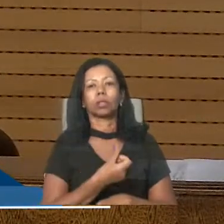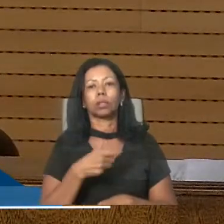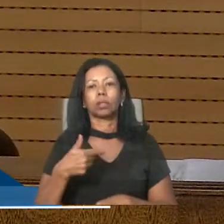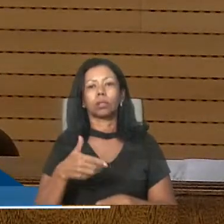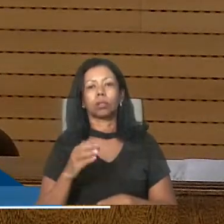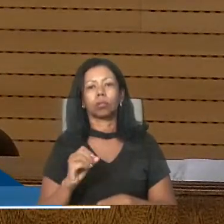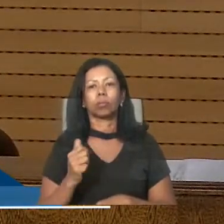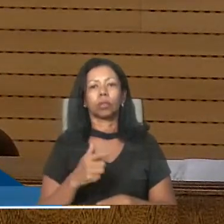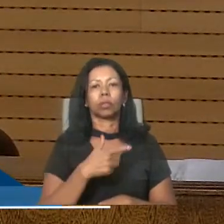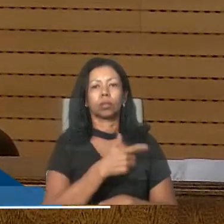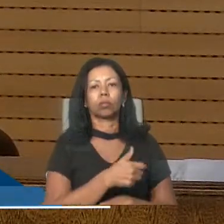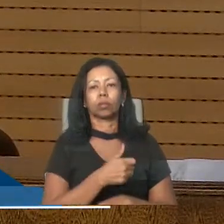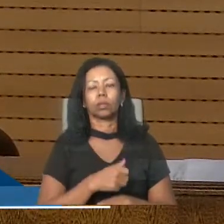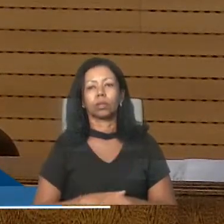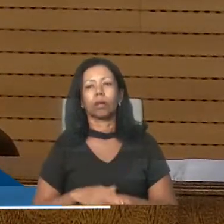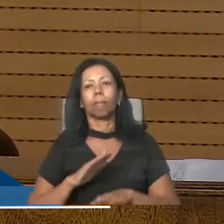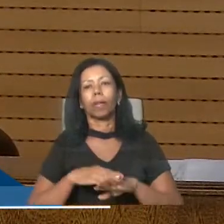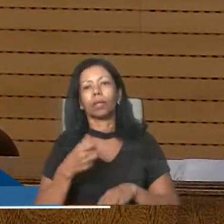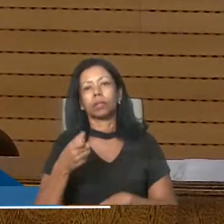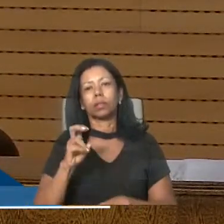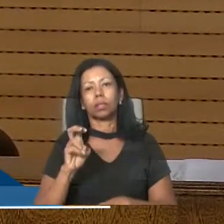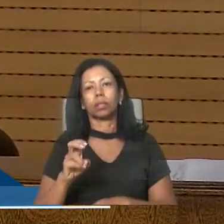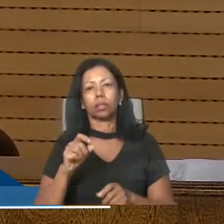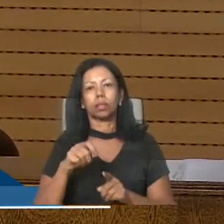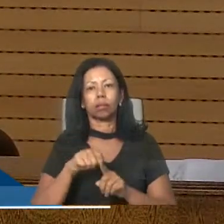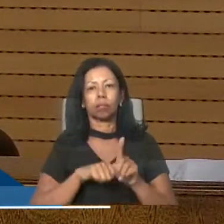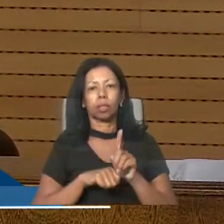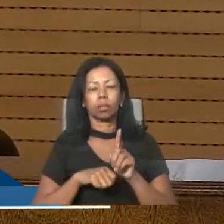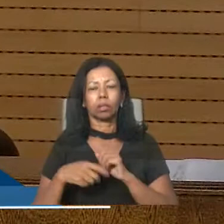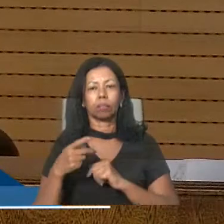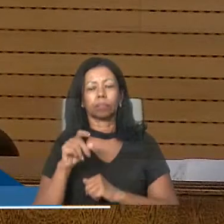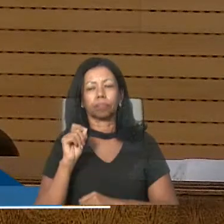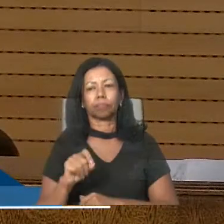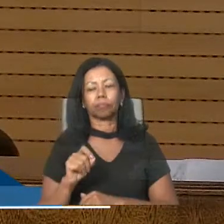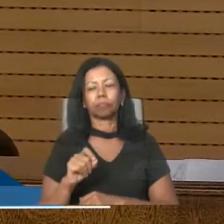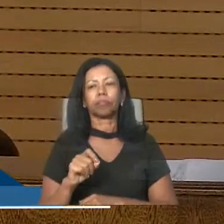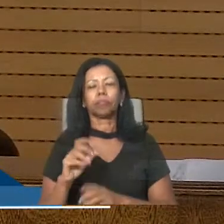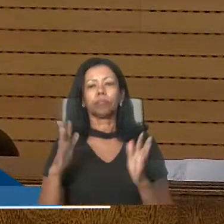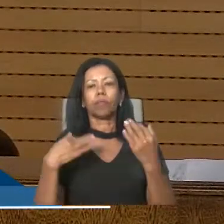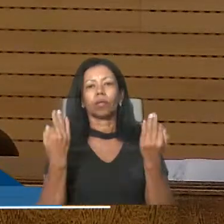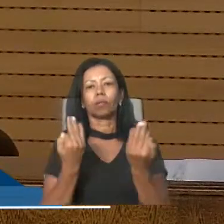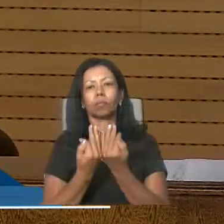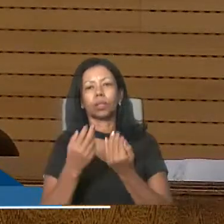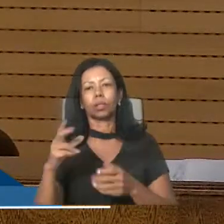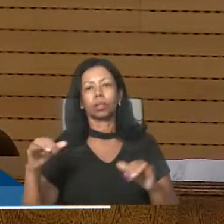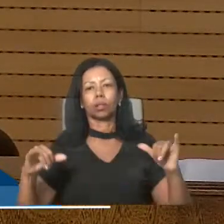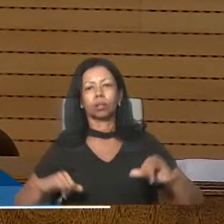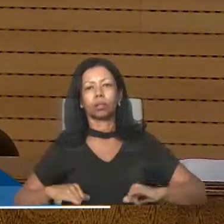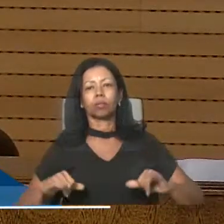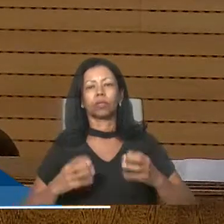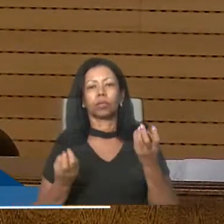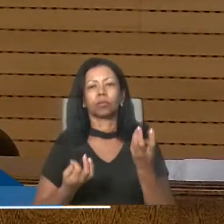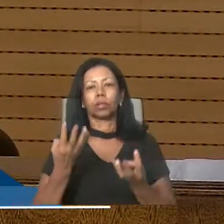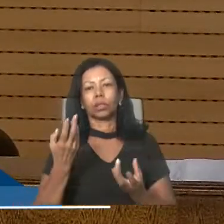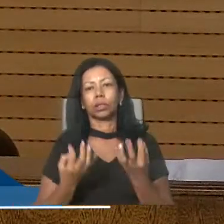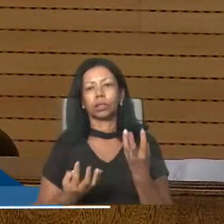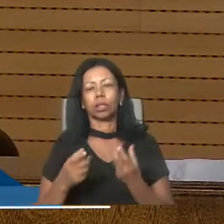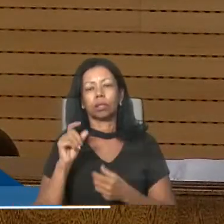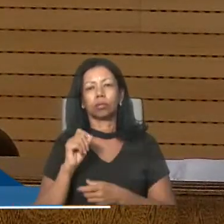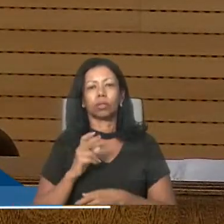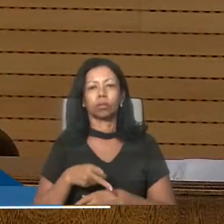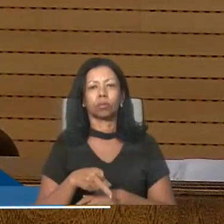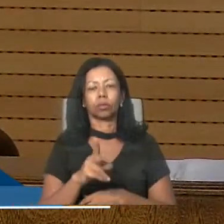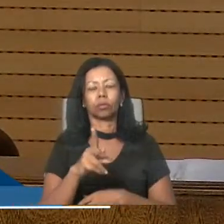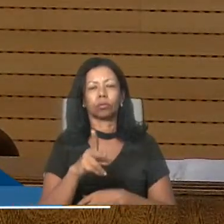3.546/2012, por mais 15 meses, ante a manutenção da situação das famílias atingidas pelo incêndio da época, que